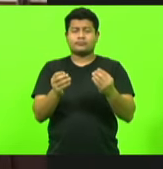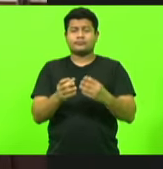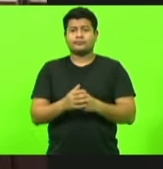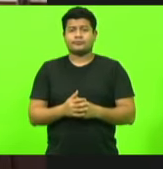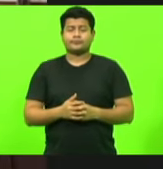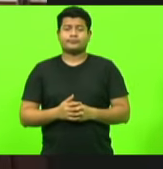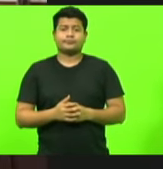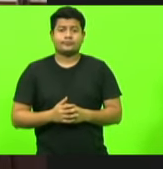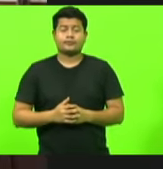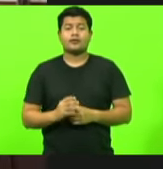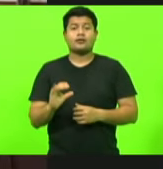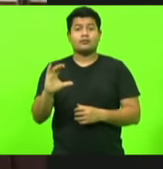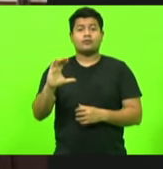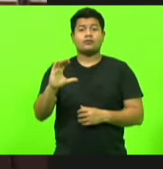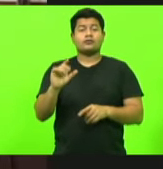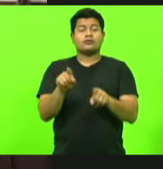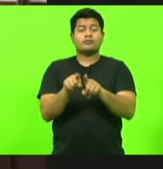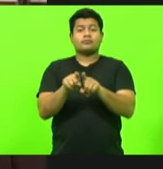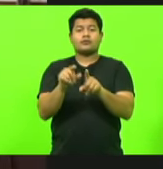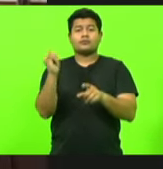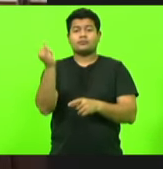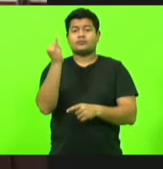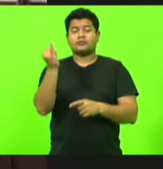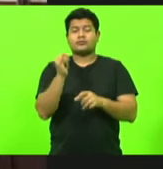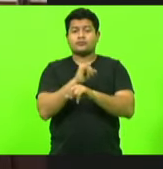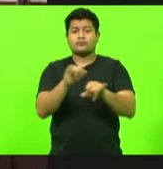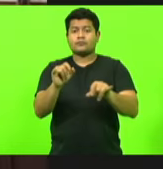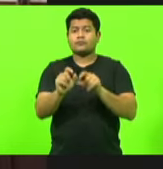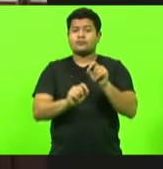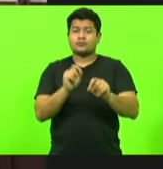se diga que o senador Jorginho Melo,